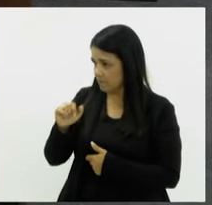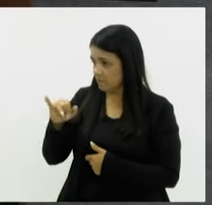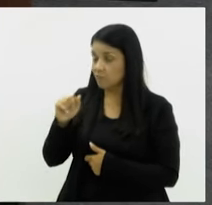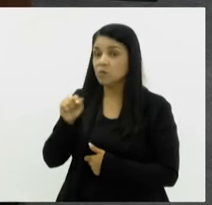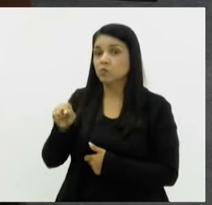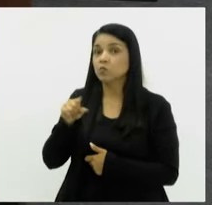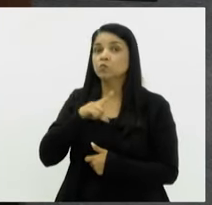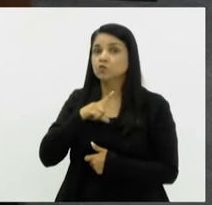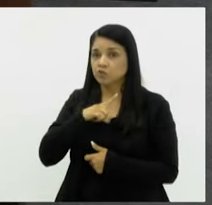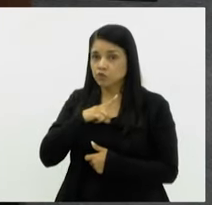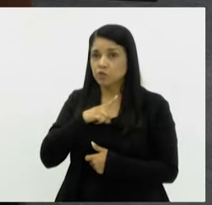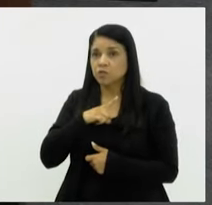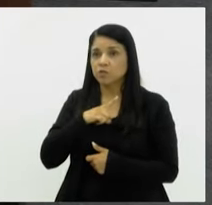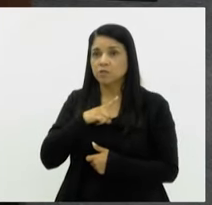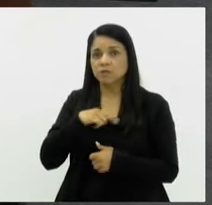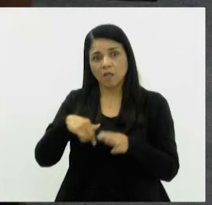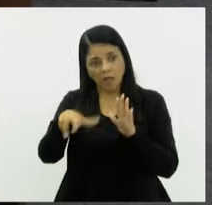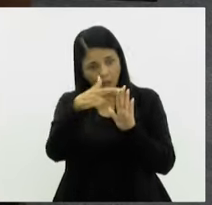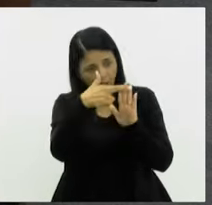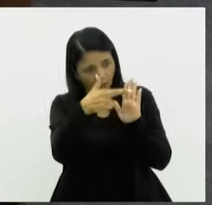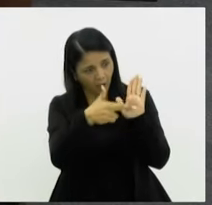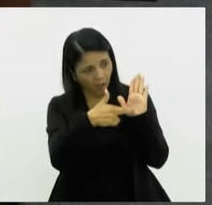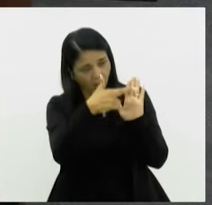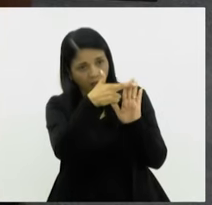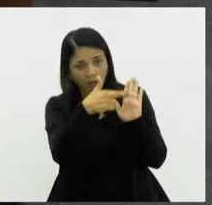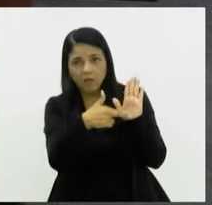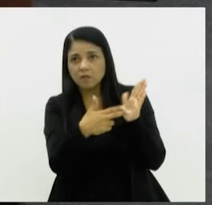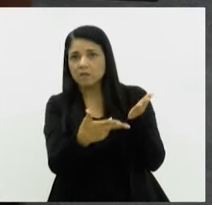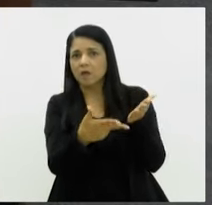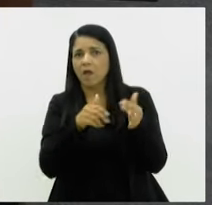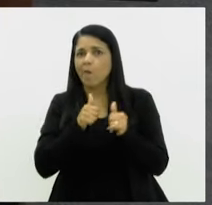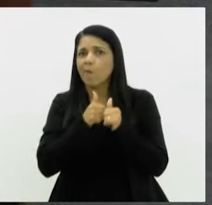tinha que haver algumas pré-condições, tinha que haver algum